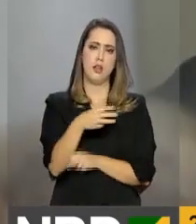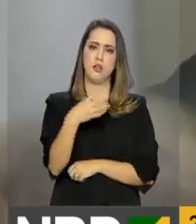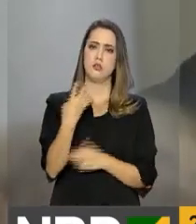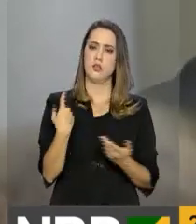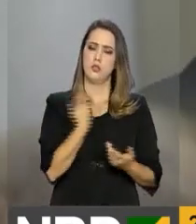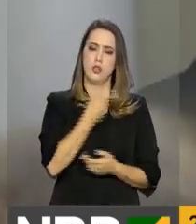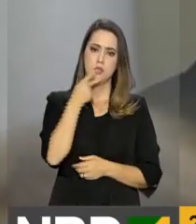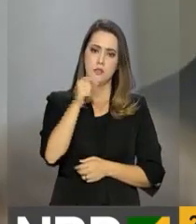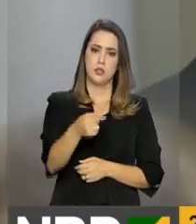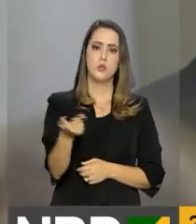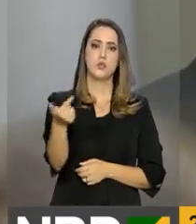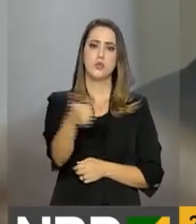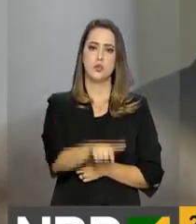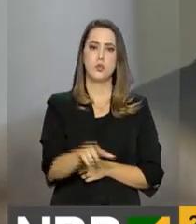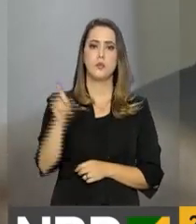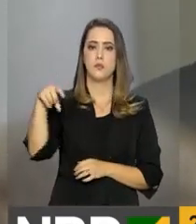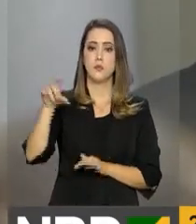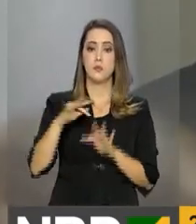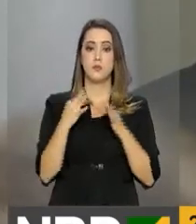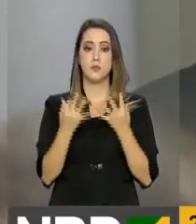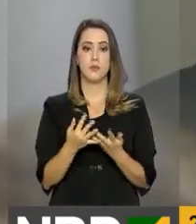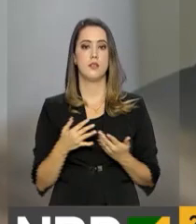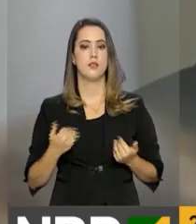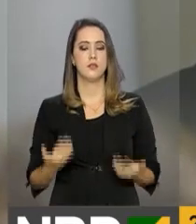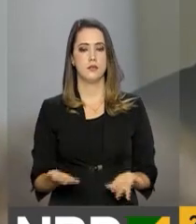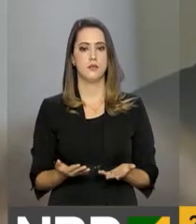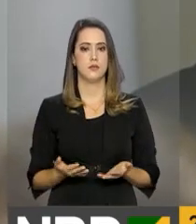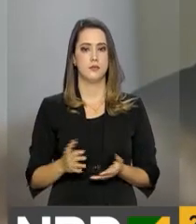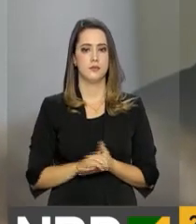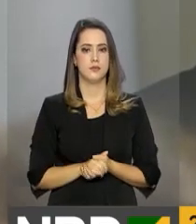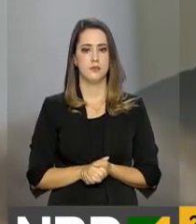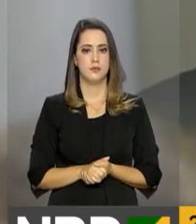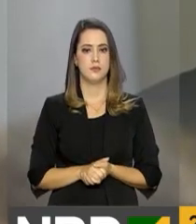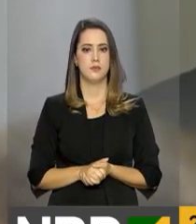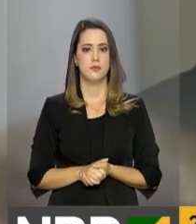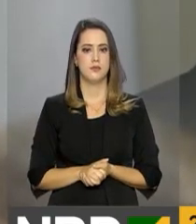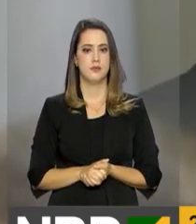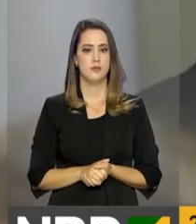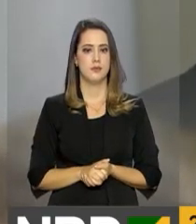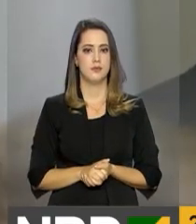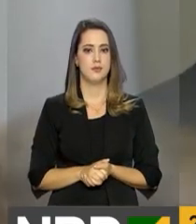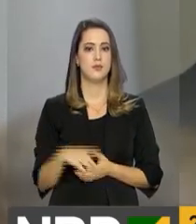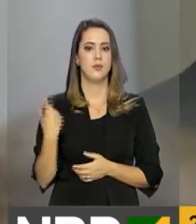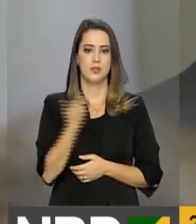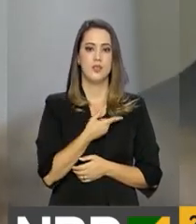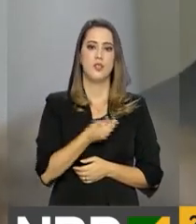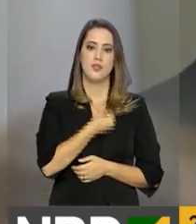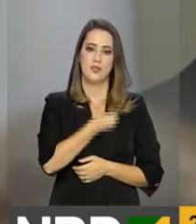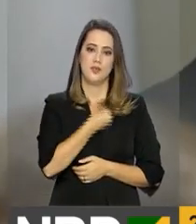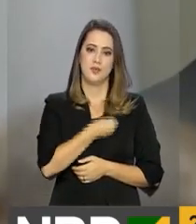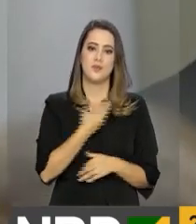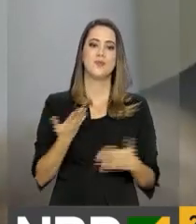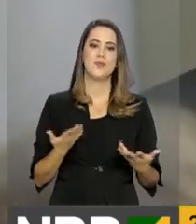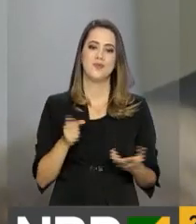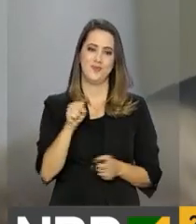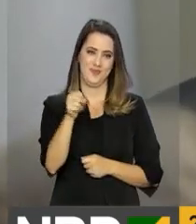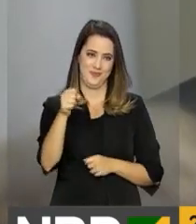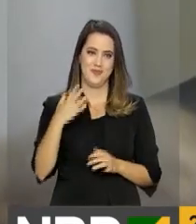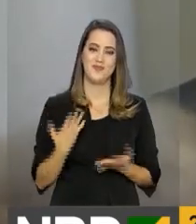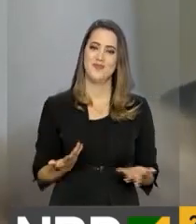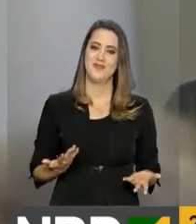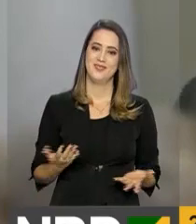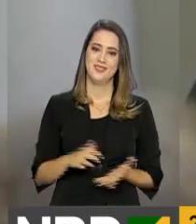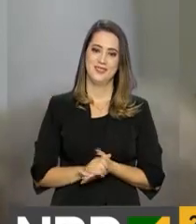e nós estamos falando, não é, do Bolsa Família. Com prazer, daqui a 30 anos. Eu acho que nós vamos viver.